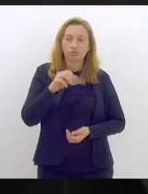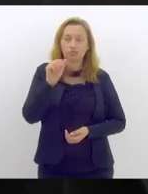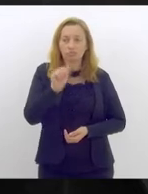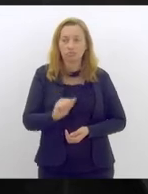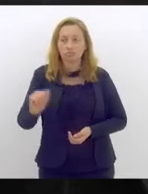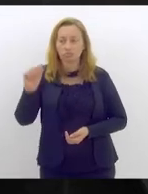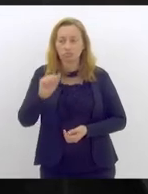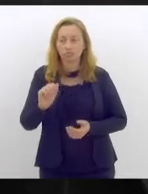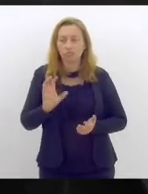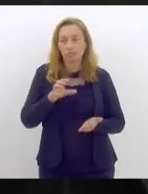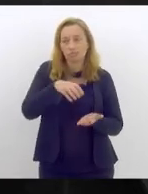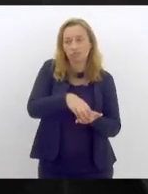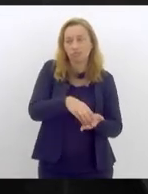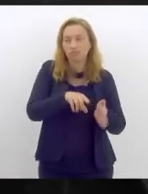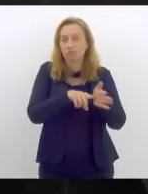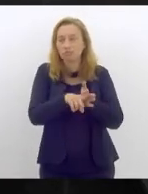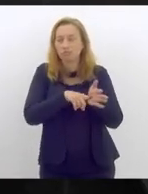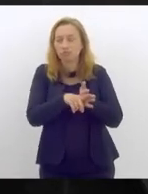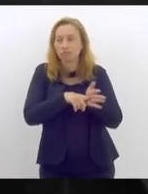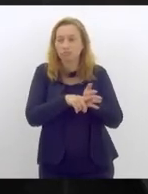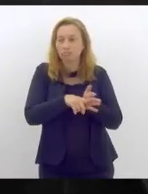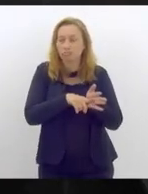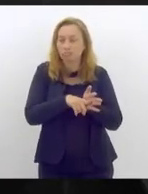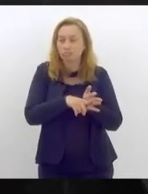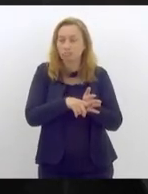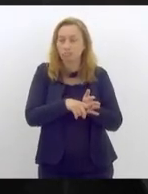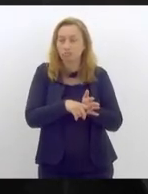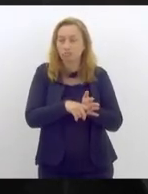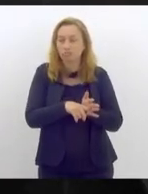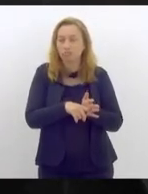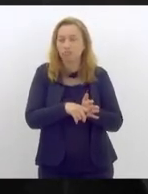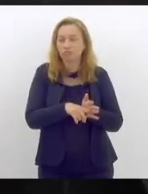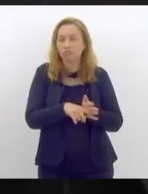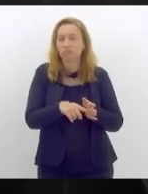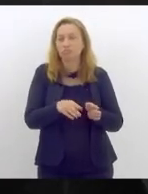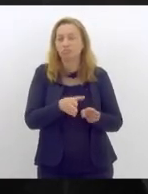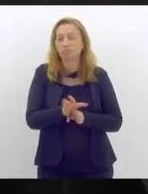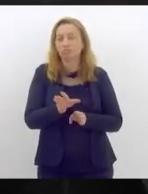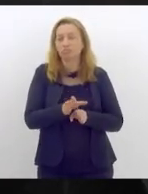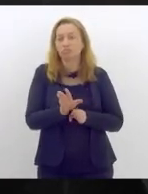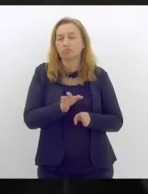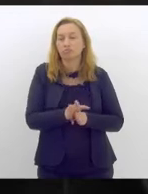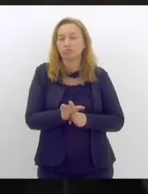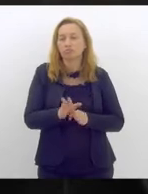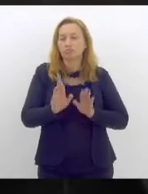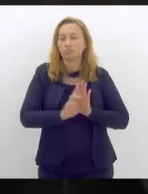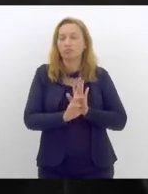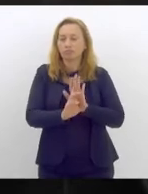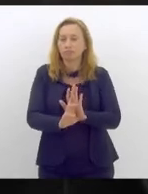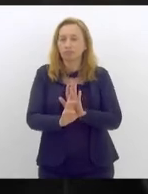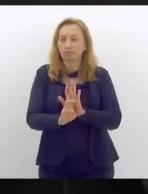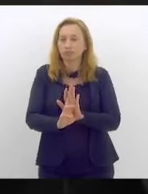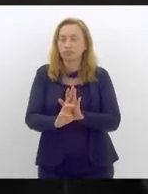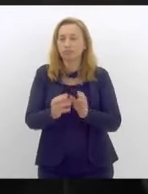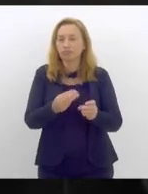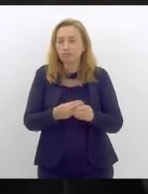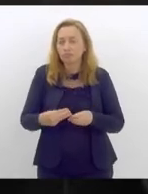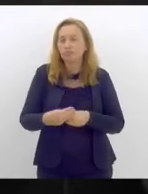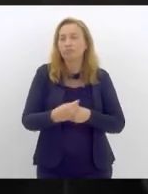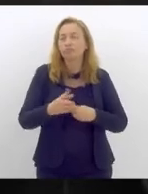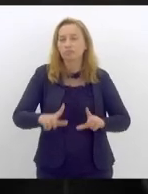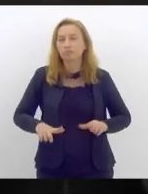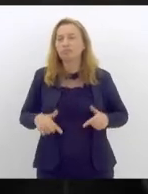núcleo Universitário de Pesquisas estudos e Consultoria que na verdade acaba representando esses municípios nessas ações